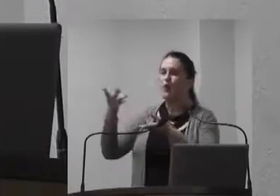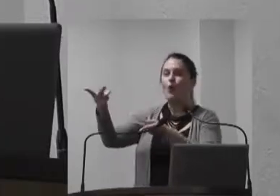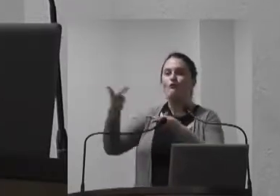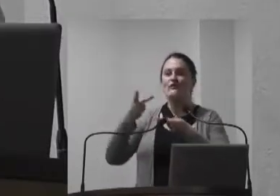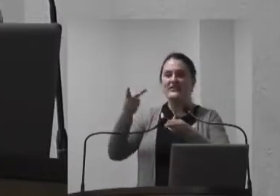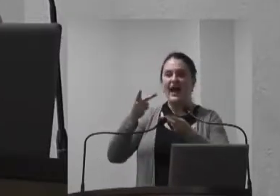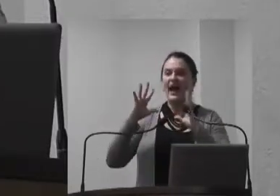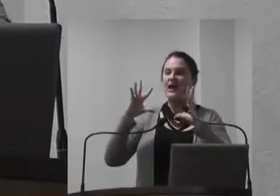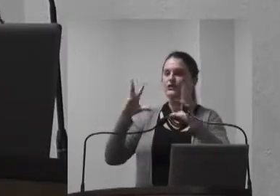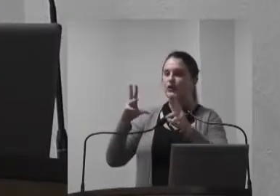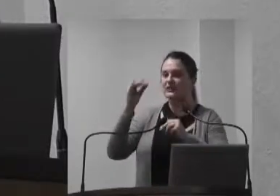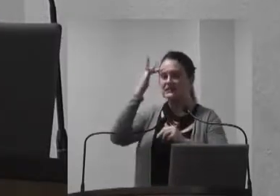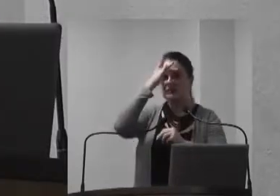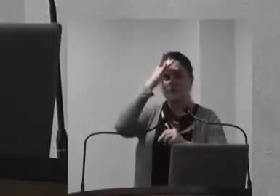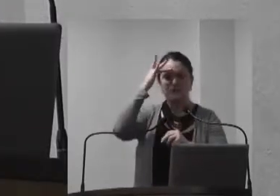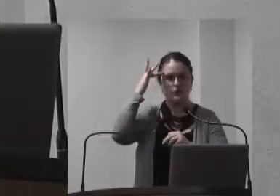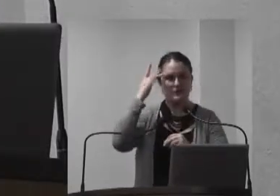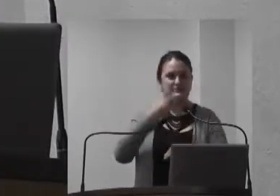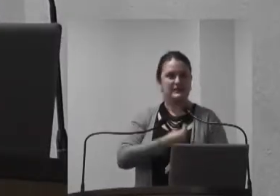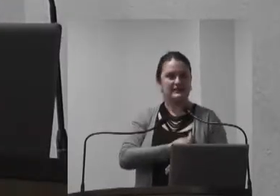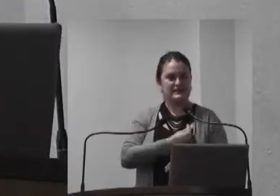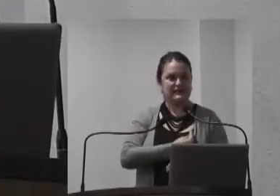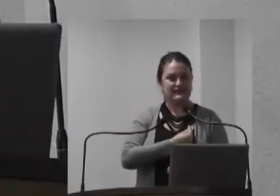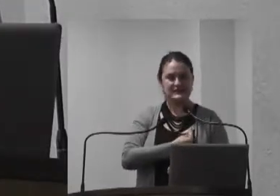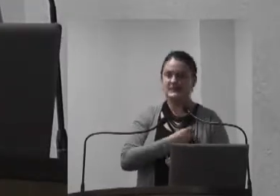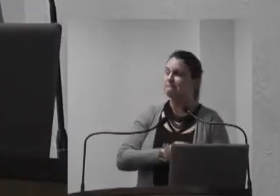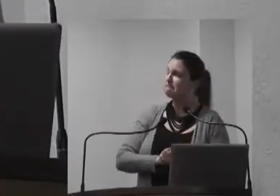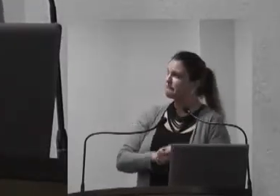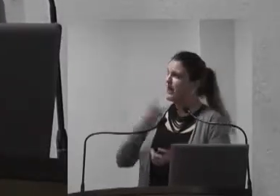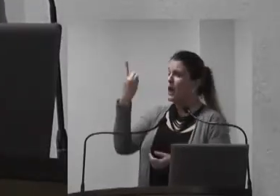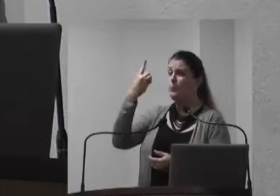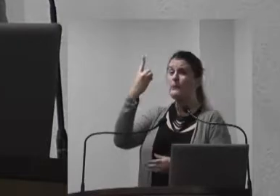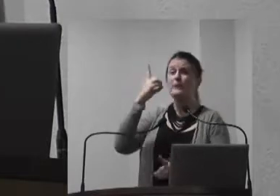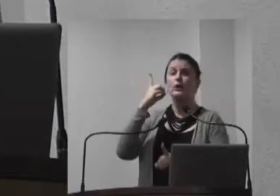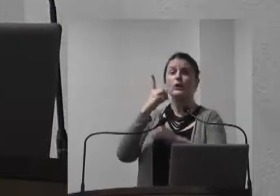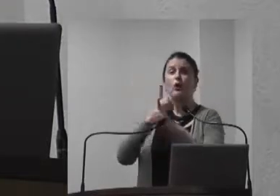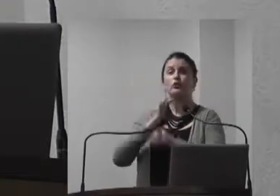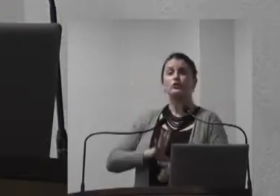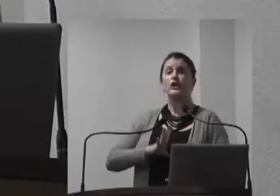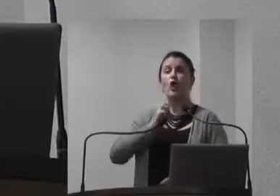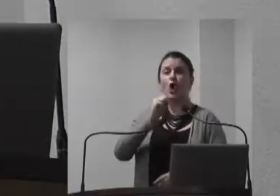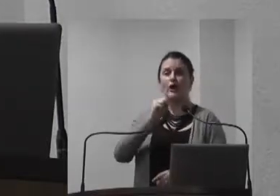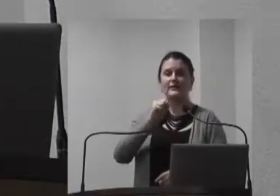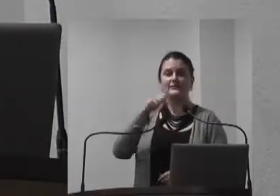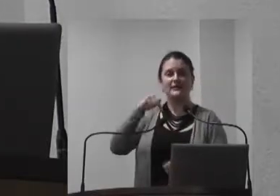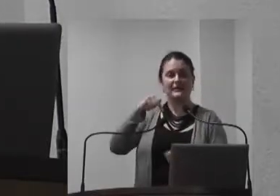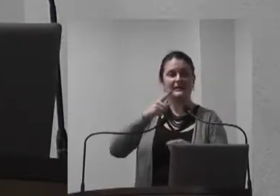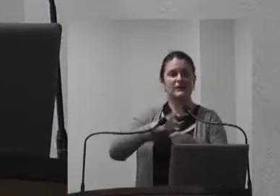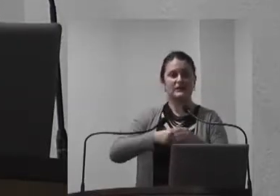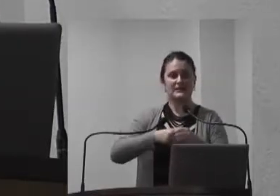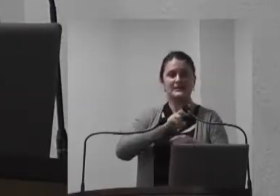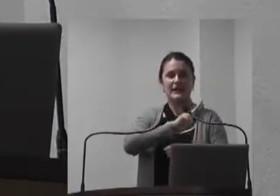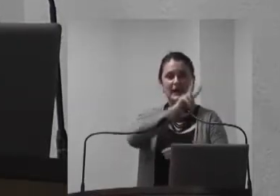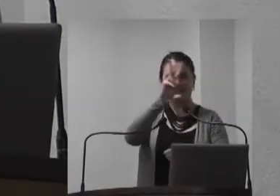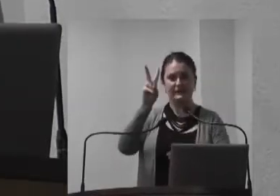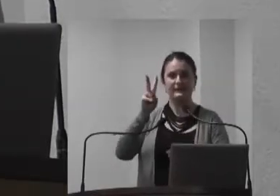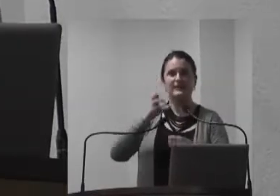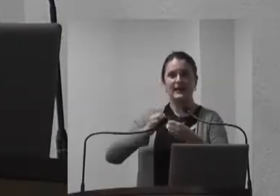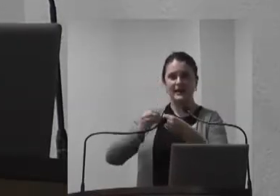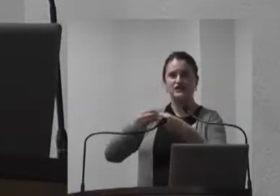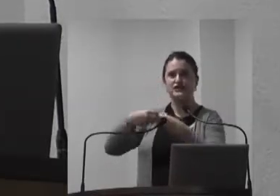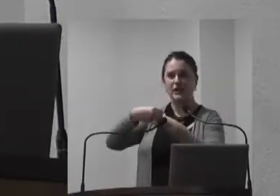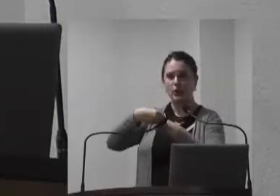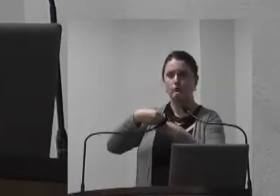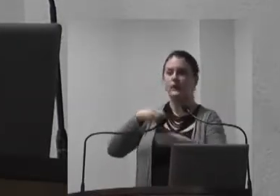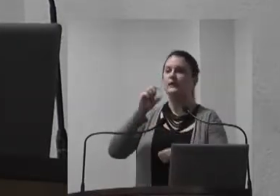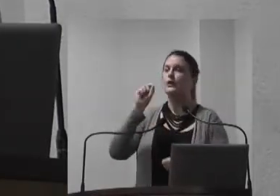Eu quero convidar a todas as pessoas presentes ao primeiro encontro de CODAS aqui da nossa cidade e